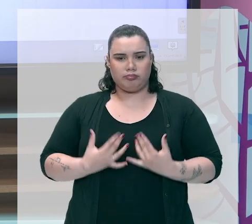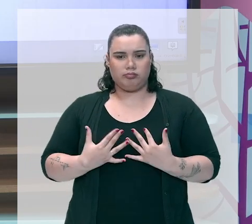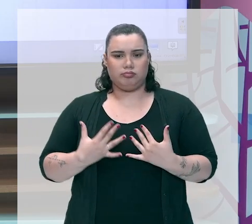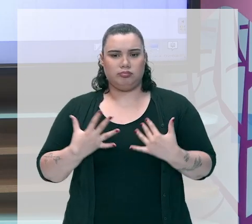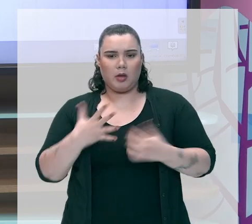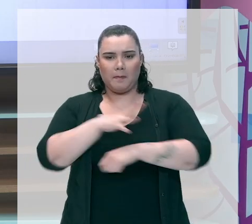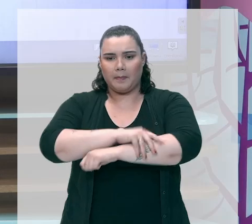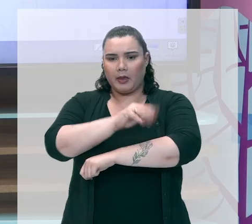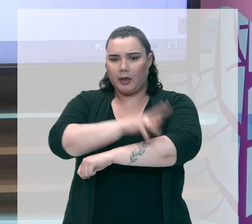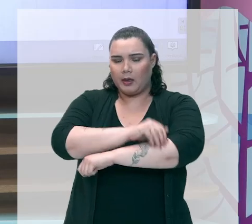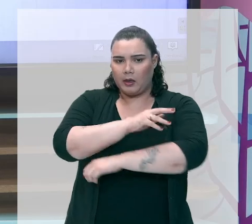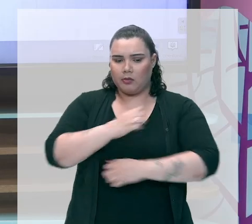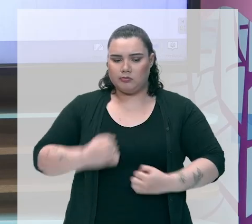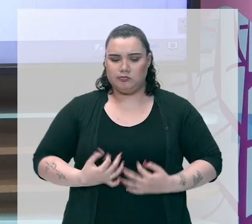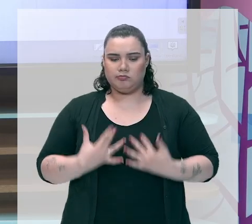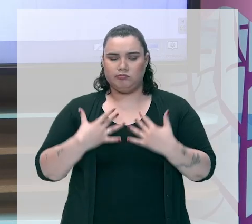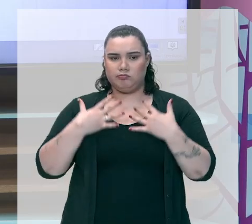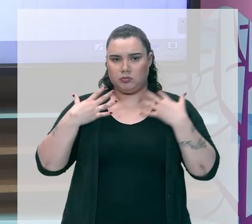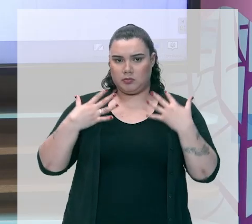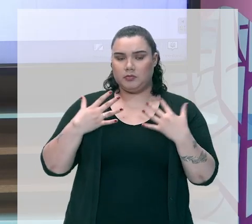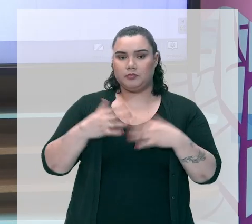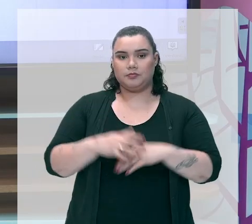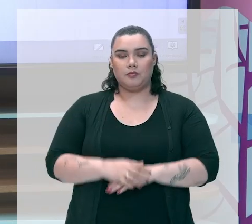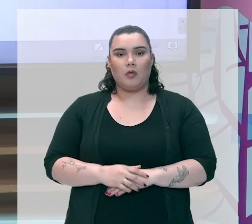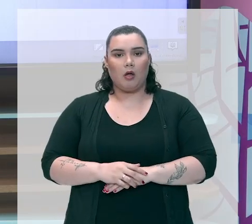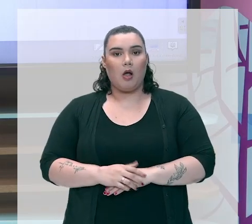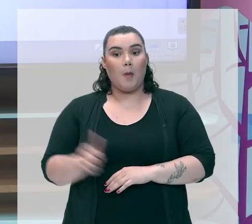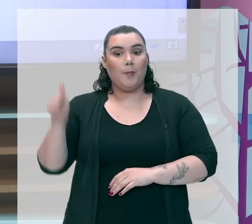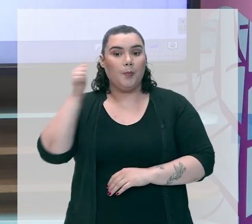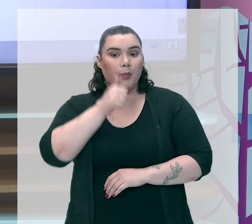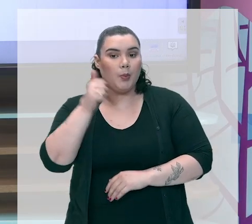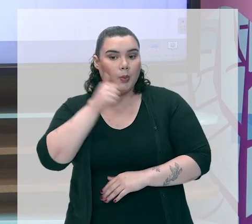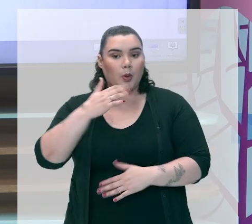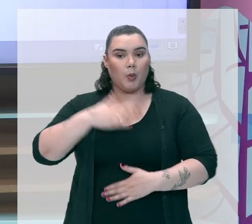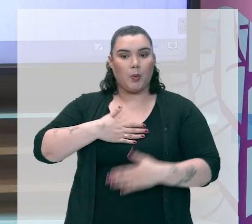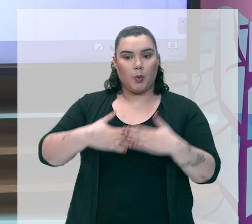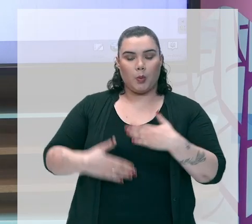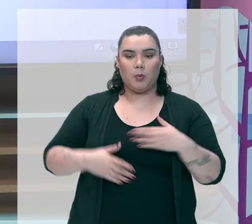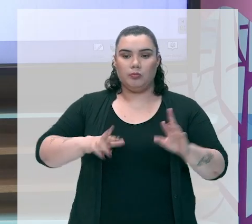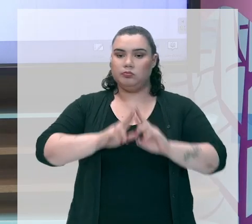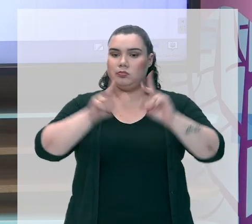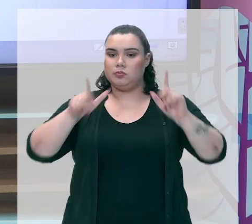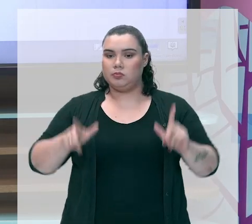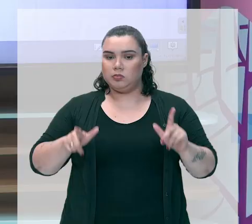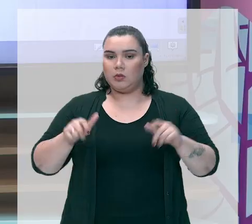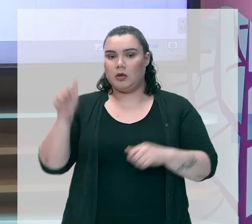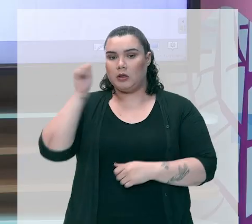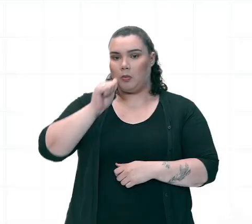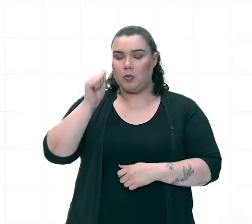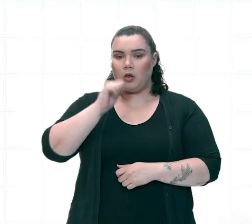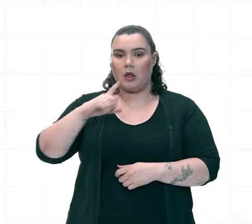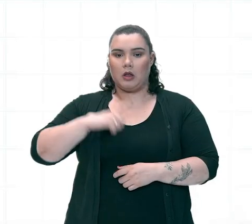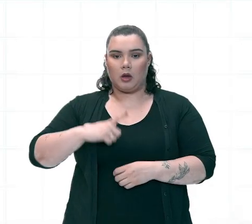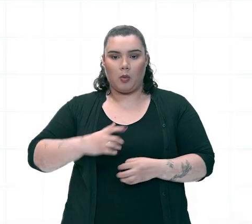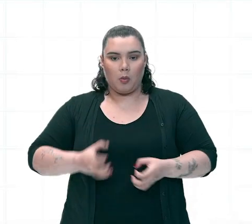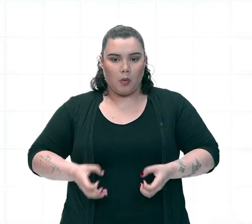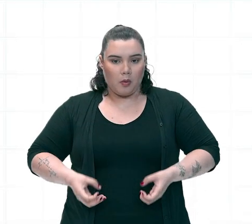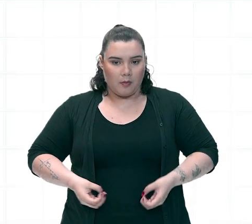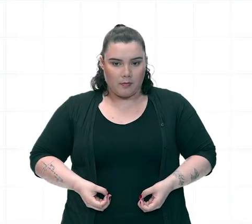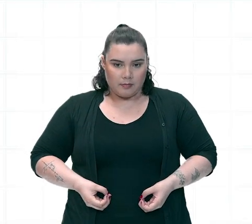exemplo, e o desenvolvimento ali do corpo do menino. Mas na mulher a gente vai encontrar ali os ovários. Olha aí na nossa próxima imagem,